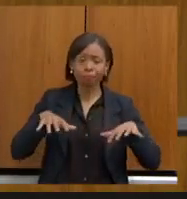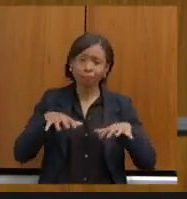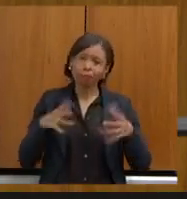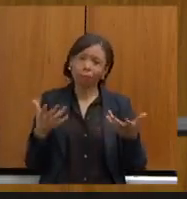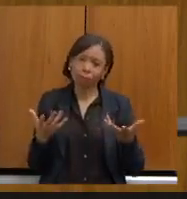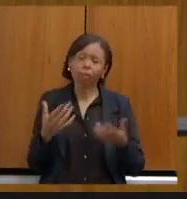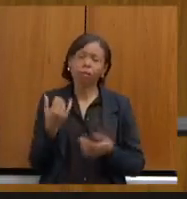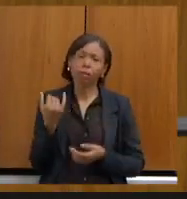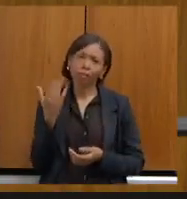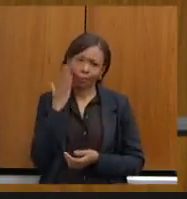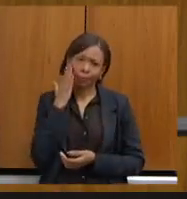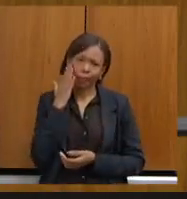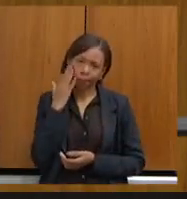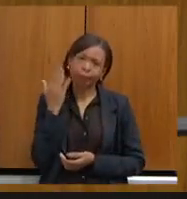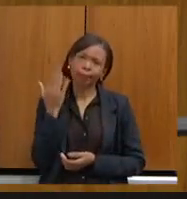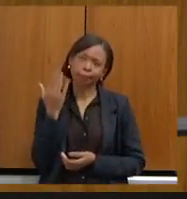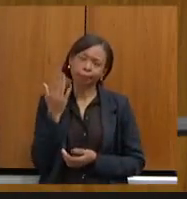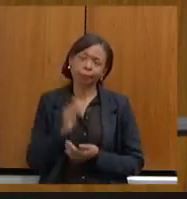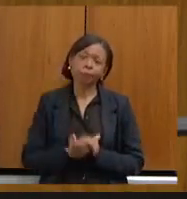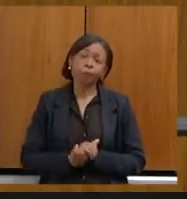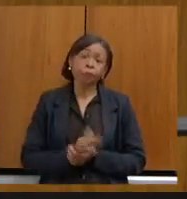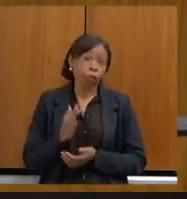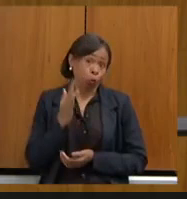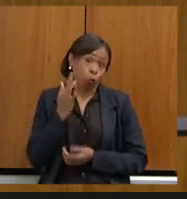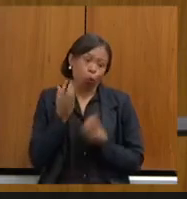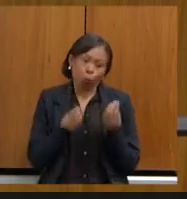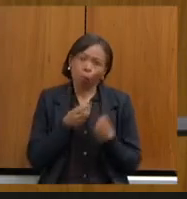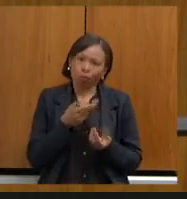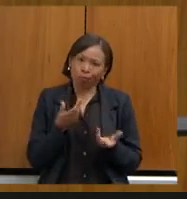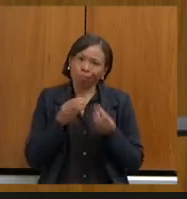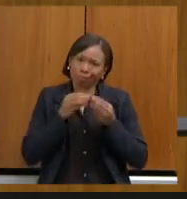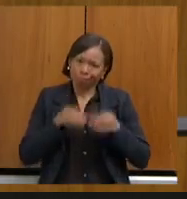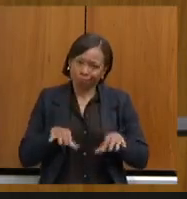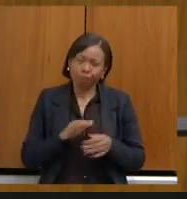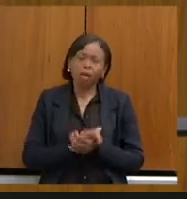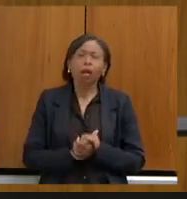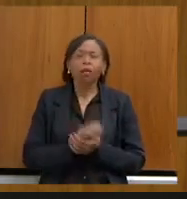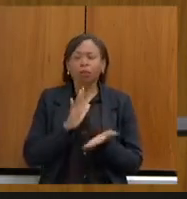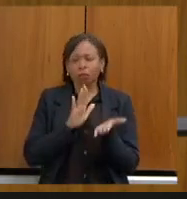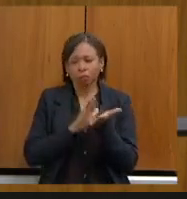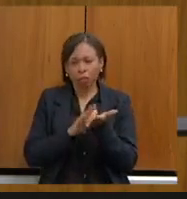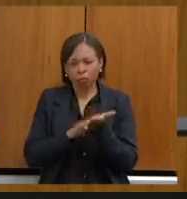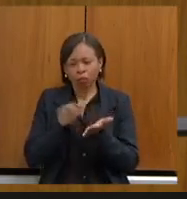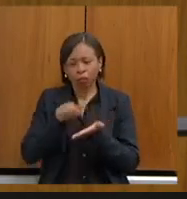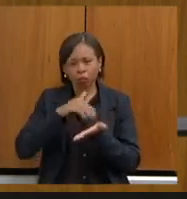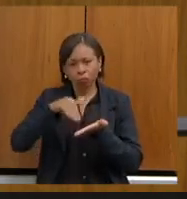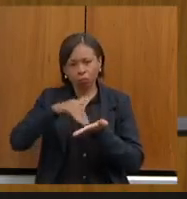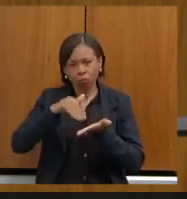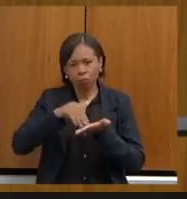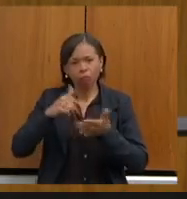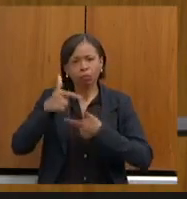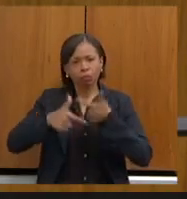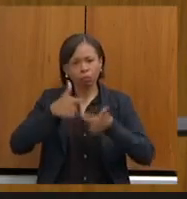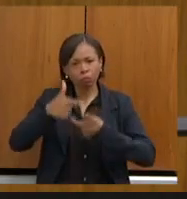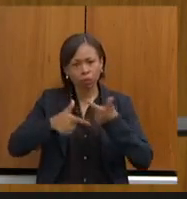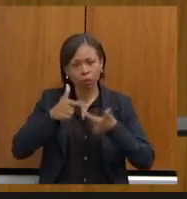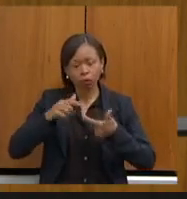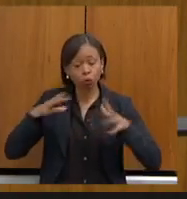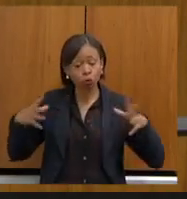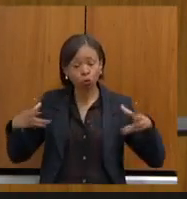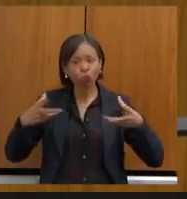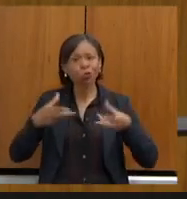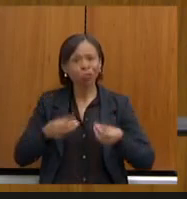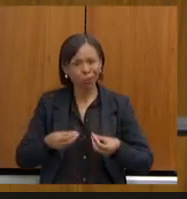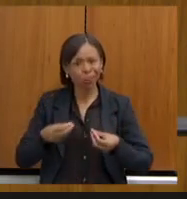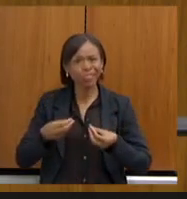provocar então parabenizar o Senhor por esse trabalho parabenizar toda equipe toda a turma da